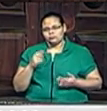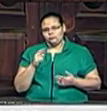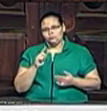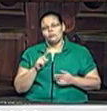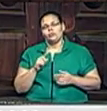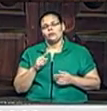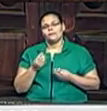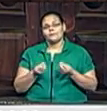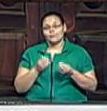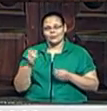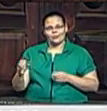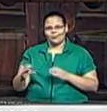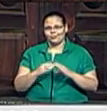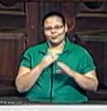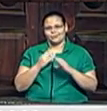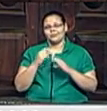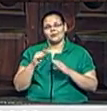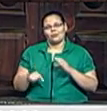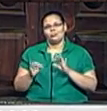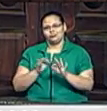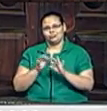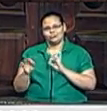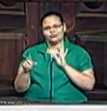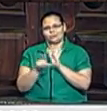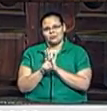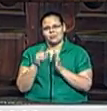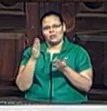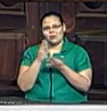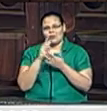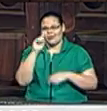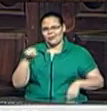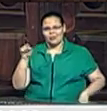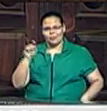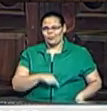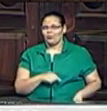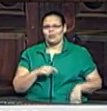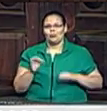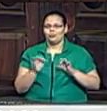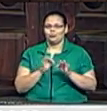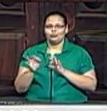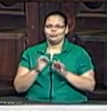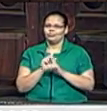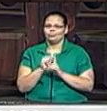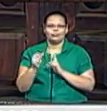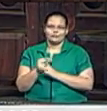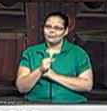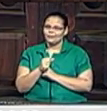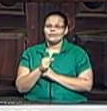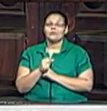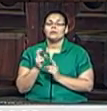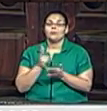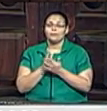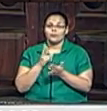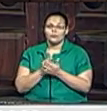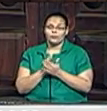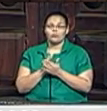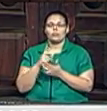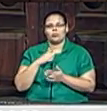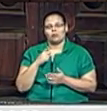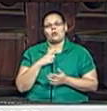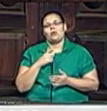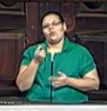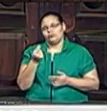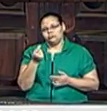e não mandar para esta casa um projeto de lei para acabar com o programa social. Da mesma forma, nós temos o programa Renda